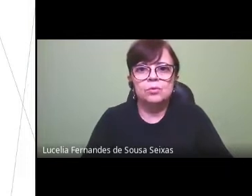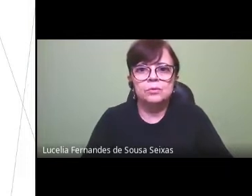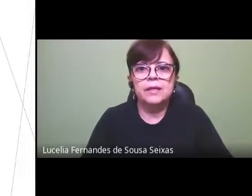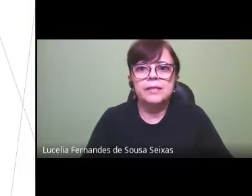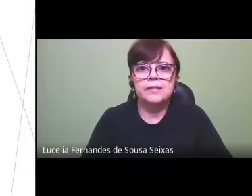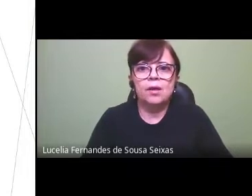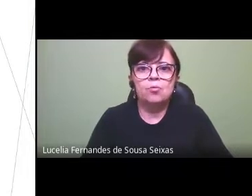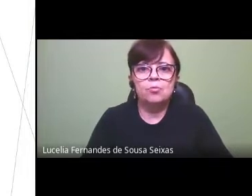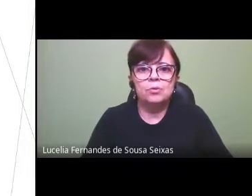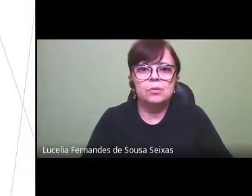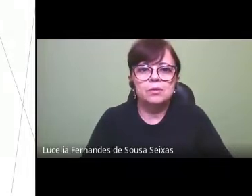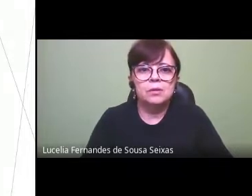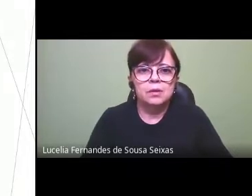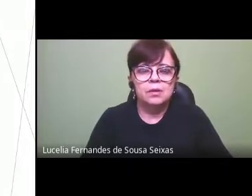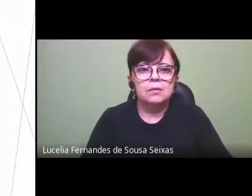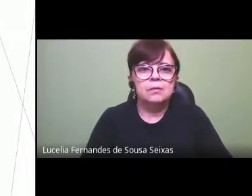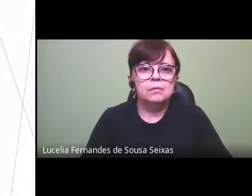Do U. Esse aqui é o U.